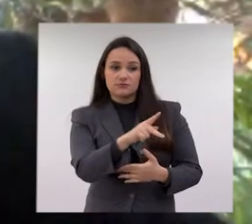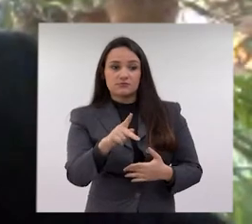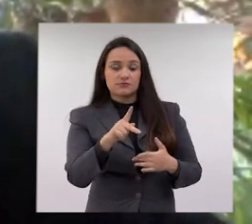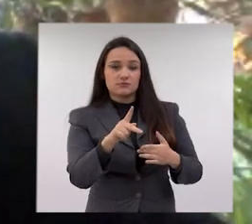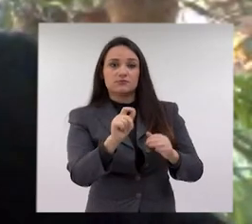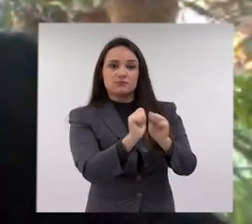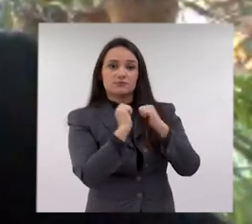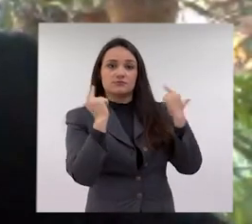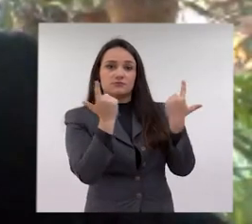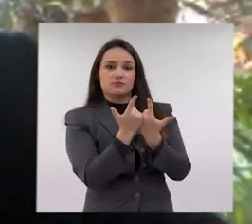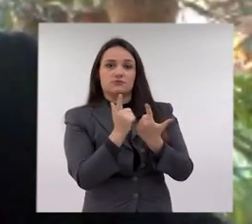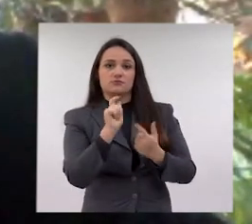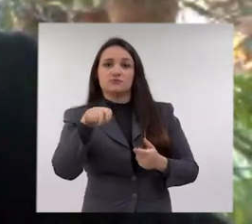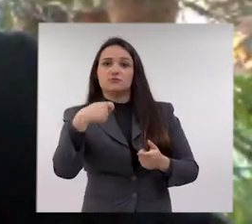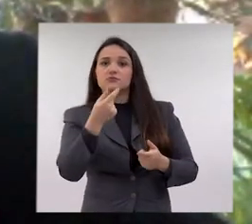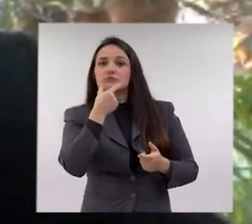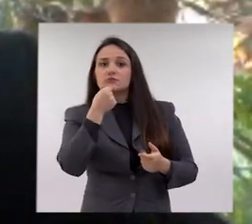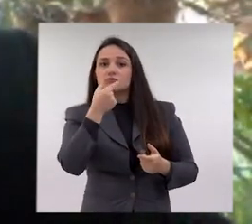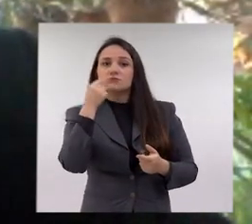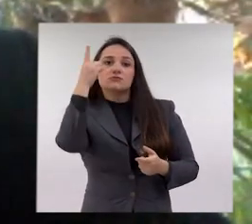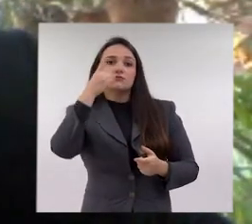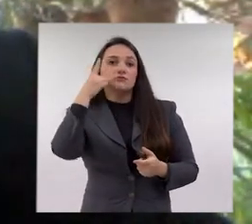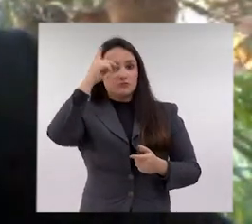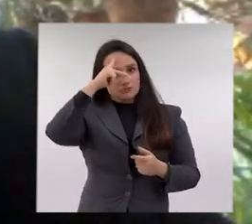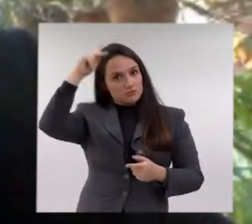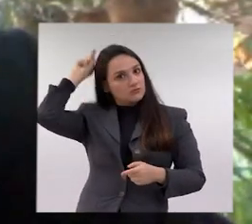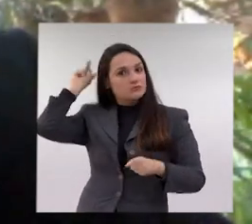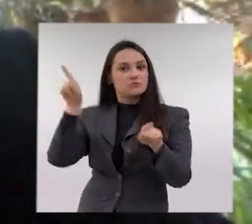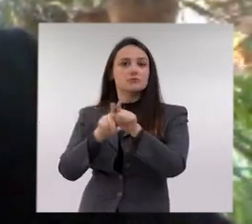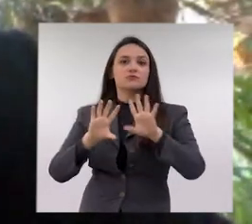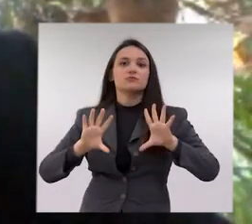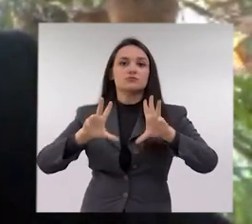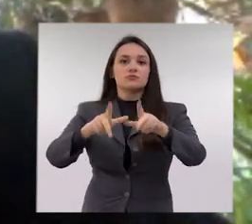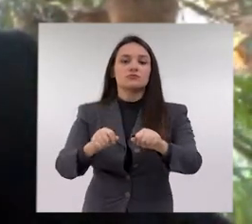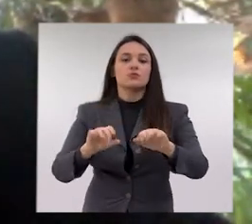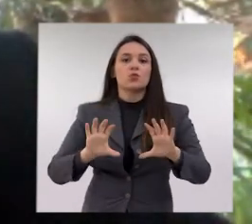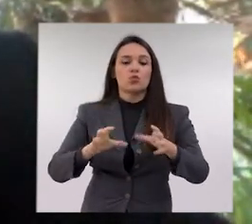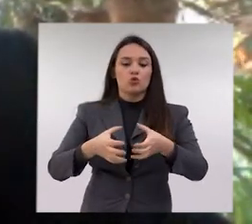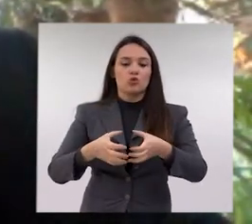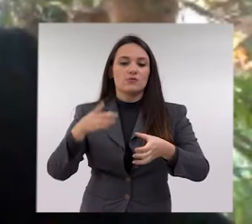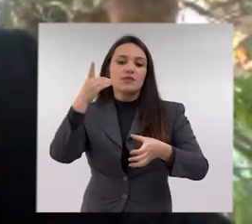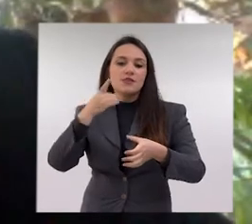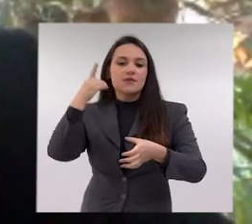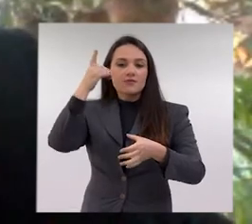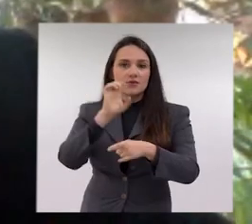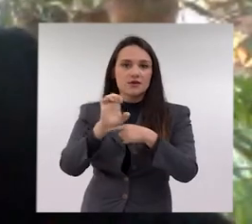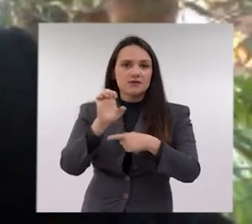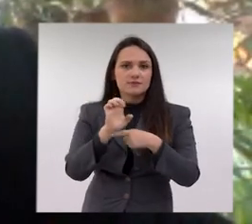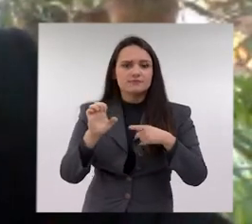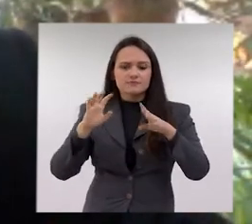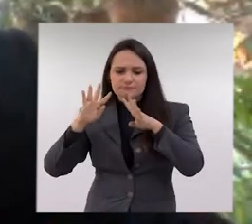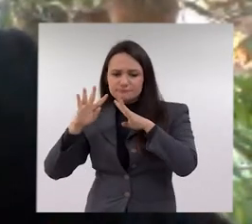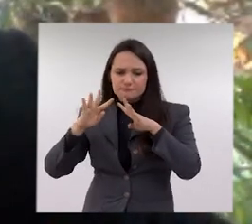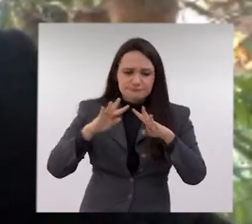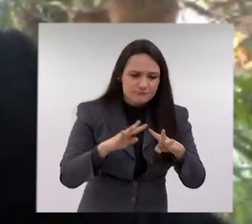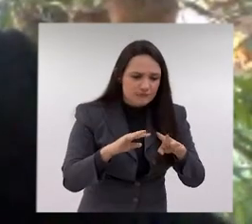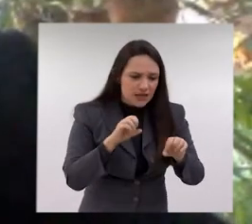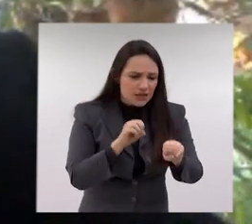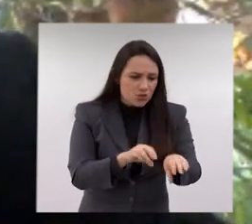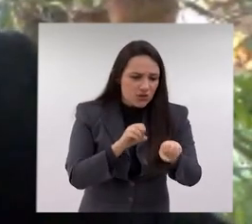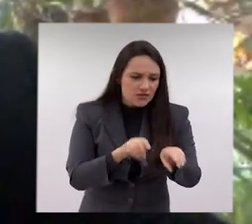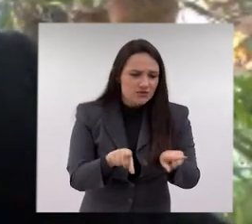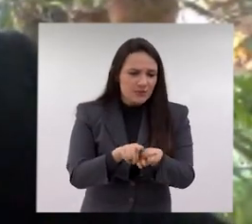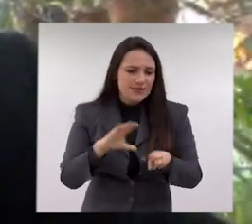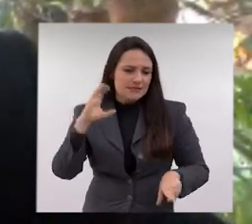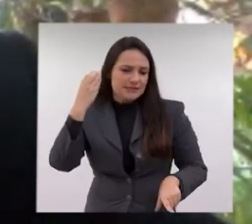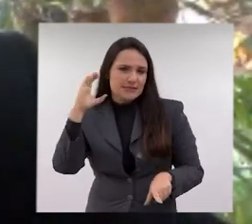querido presidente da Assembleia Legislativa, Paulo Correa, e todos os deputados estaduais que têm olhado a educação e a